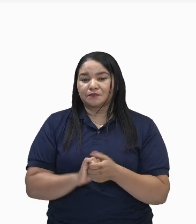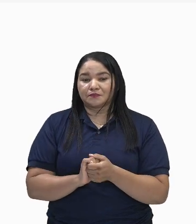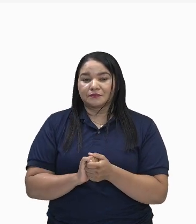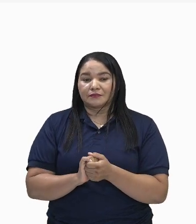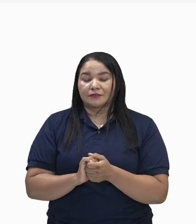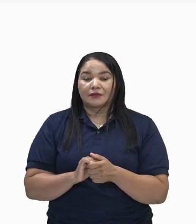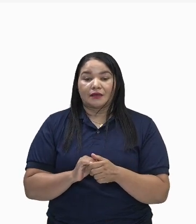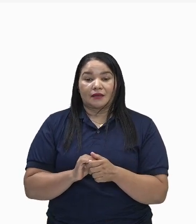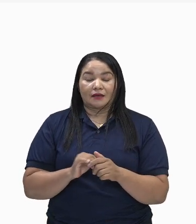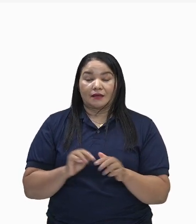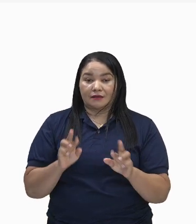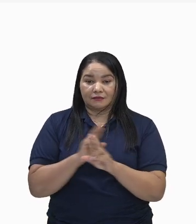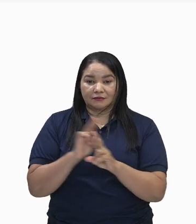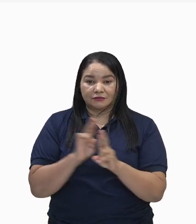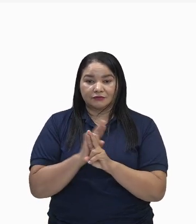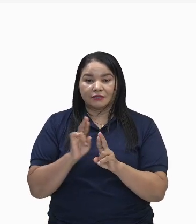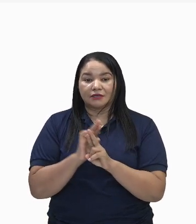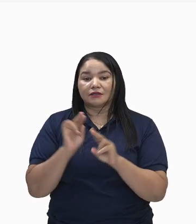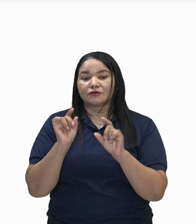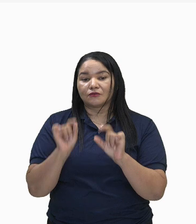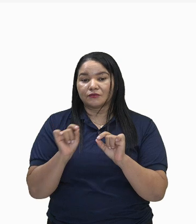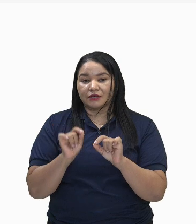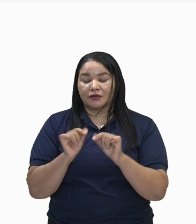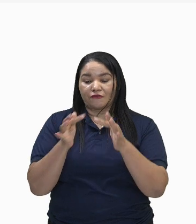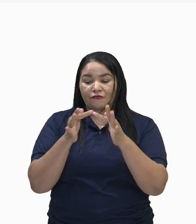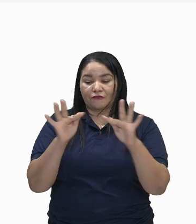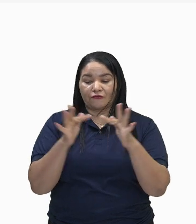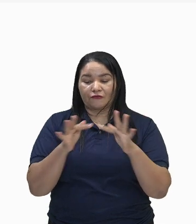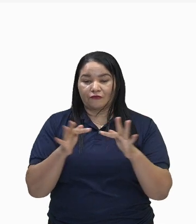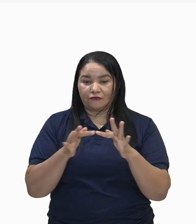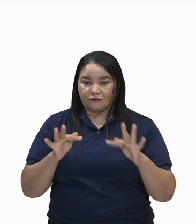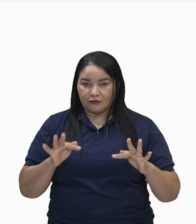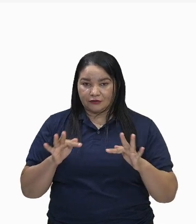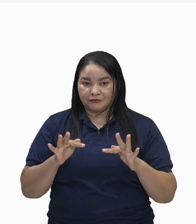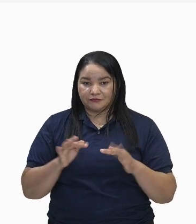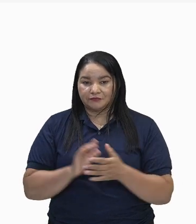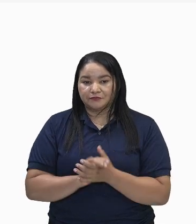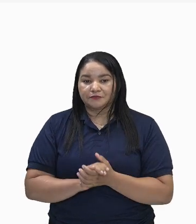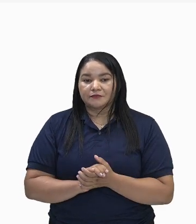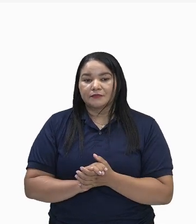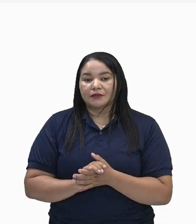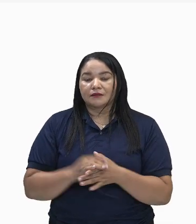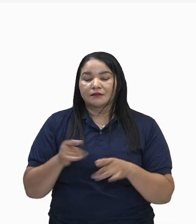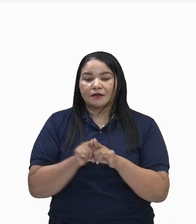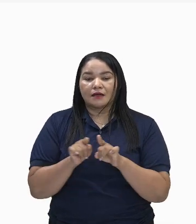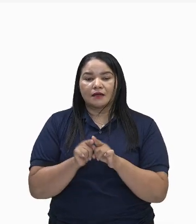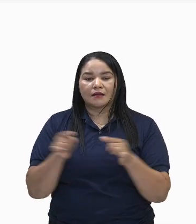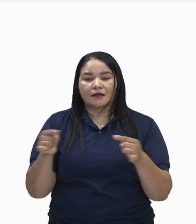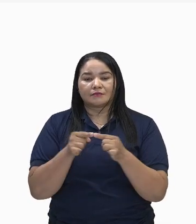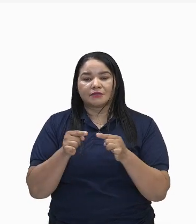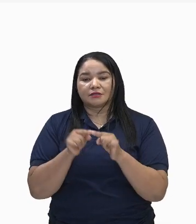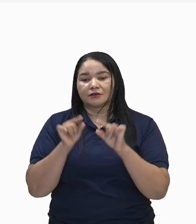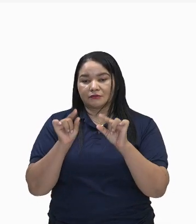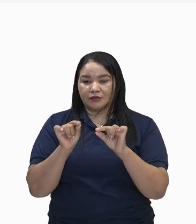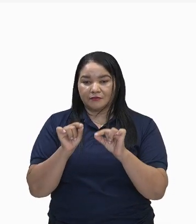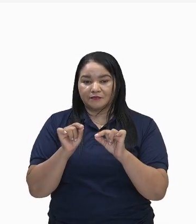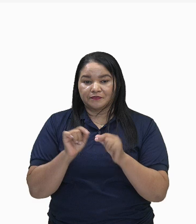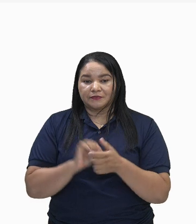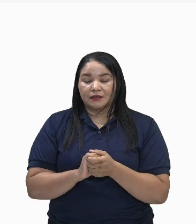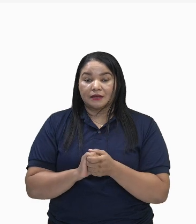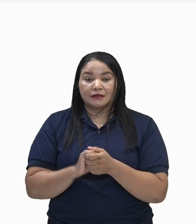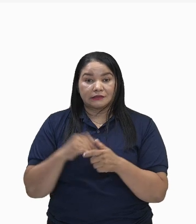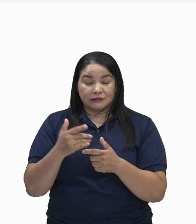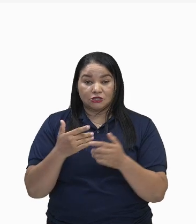está intimamente relacionada com a construção sintática das frases. A silepse é empregada mediante